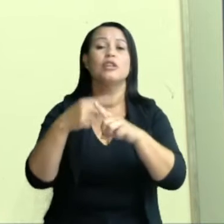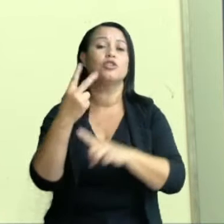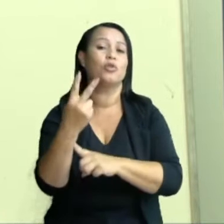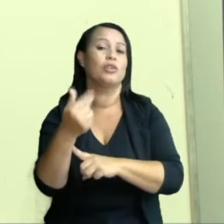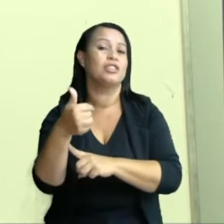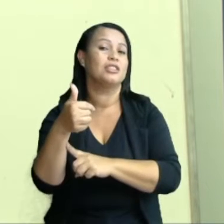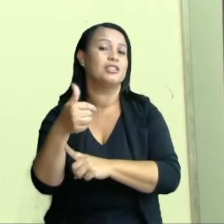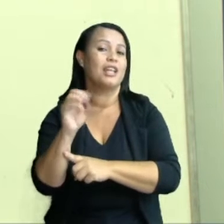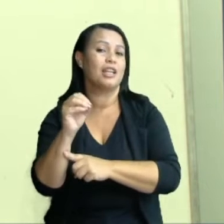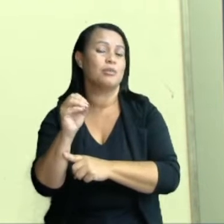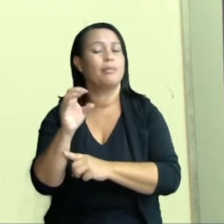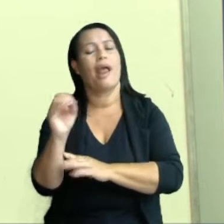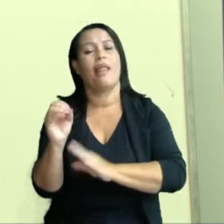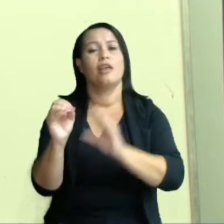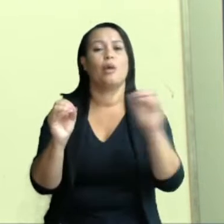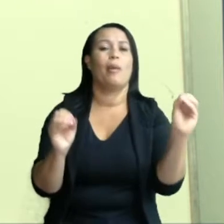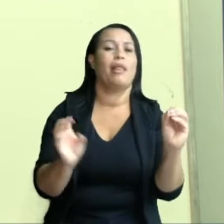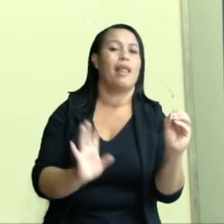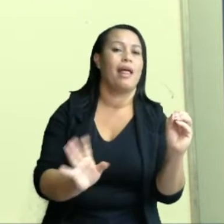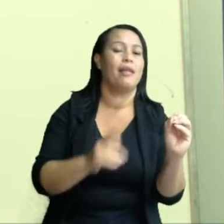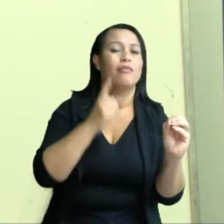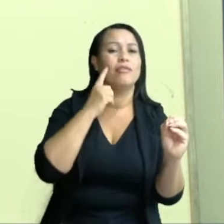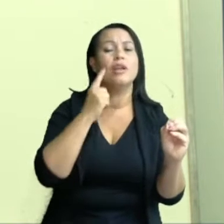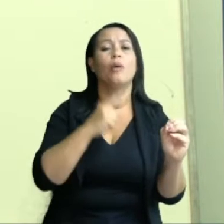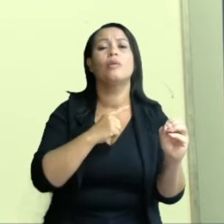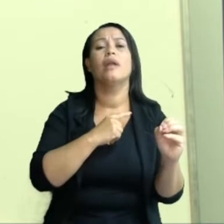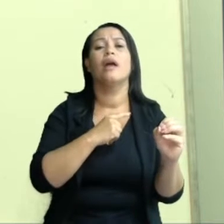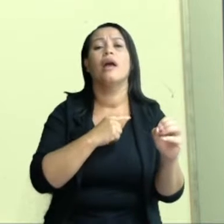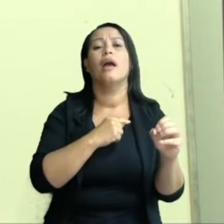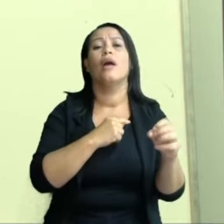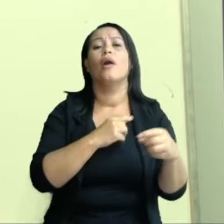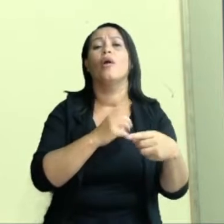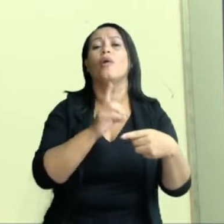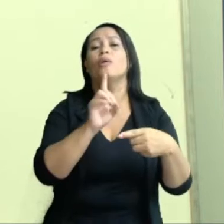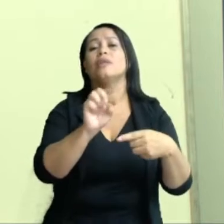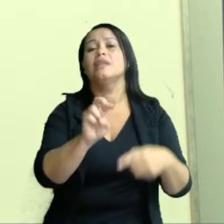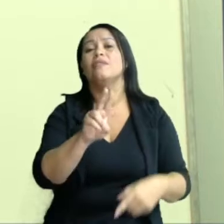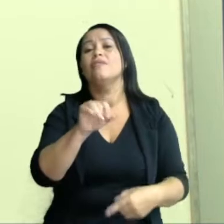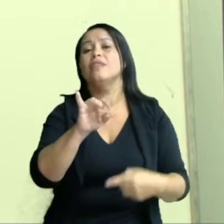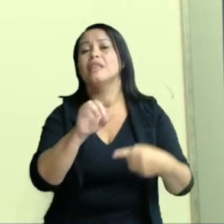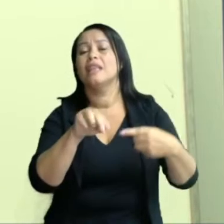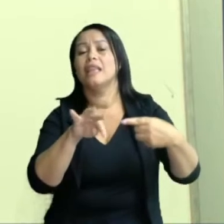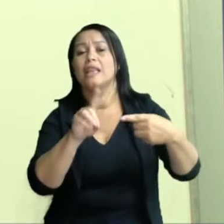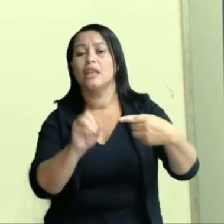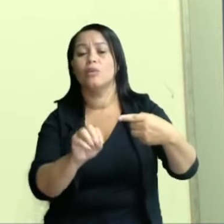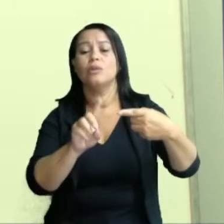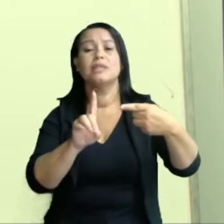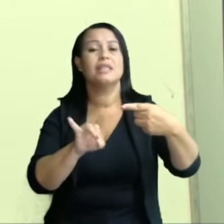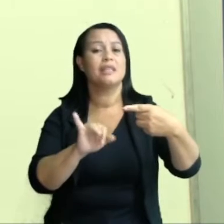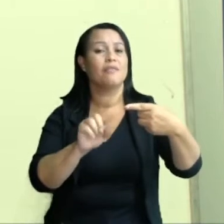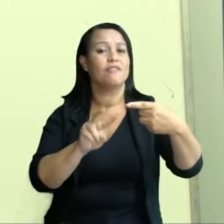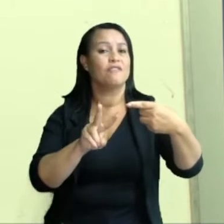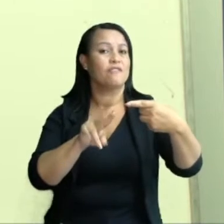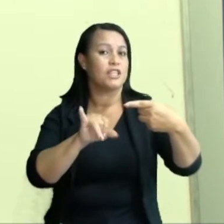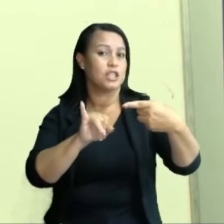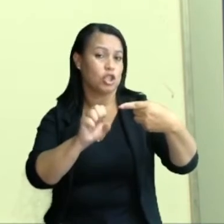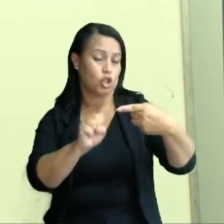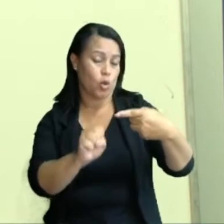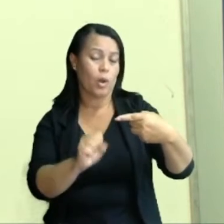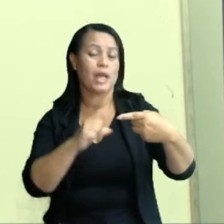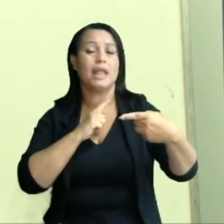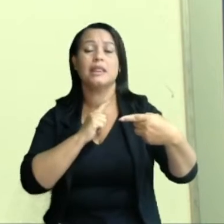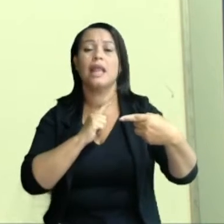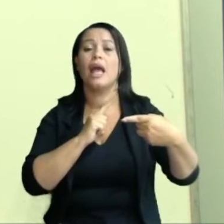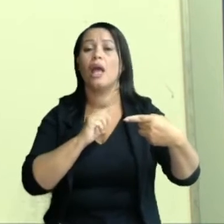Para 10, nada. Então, eu tenho o dividendo, divisor, eu tenho o quociente, que é